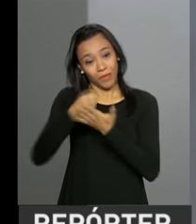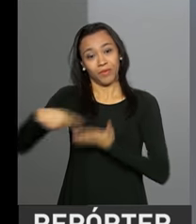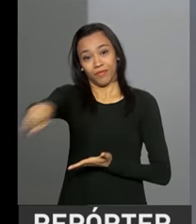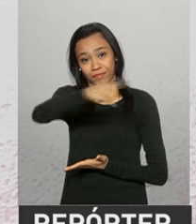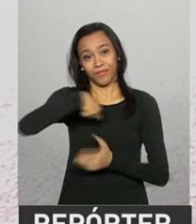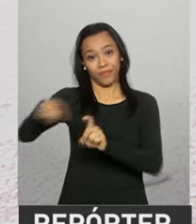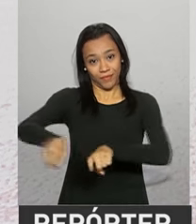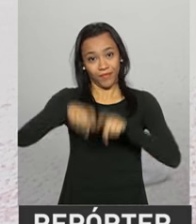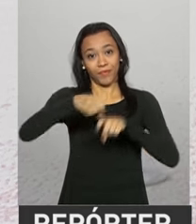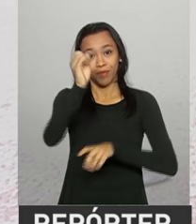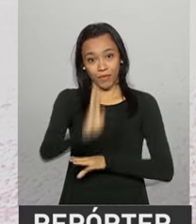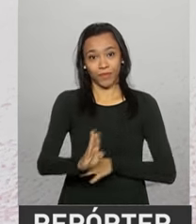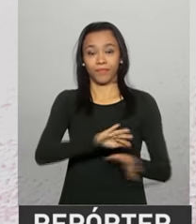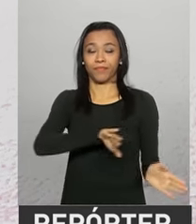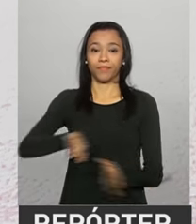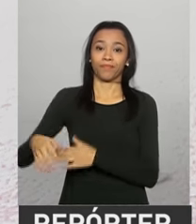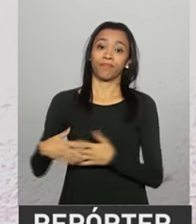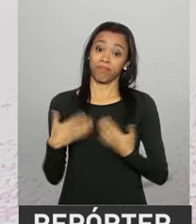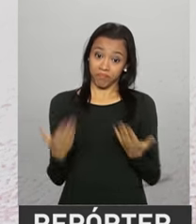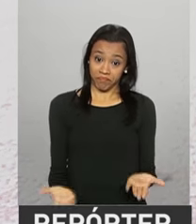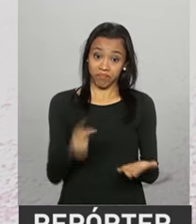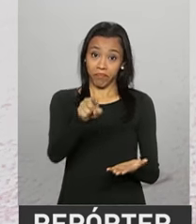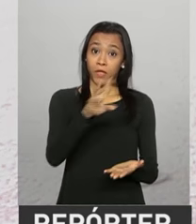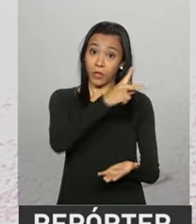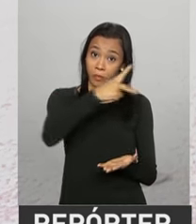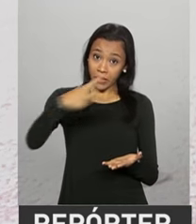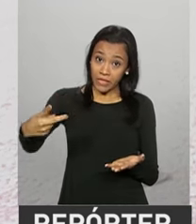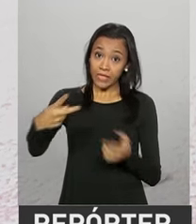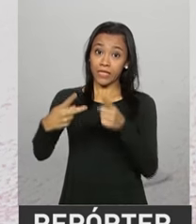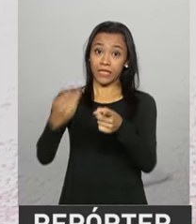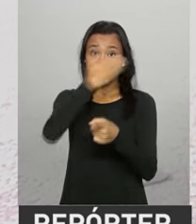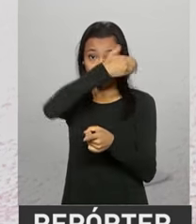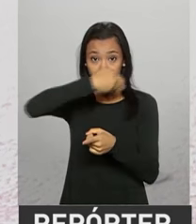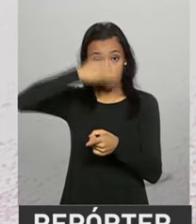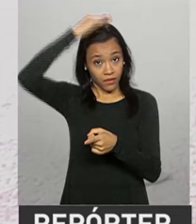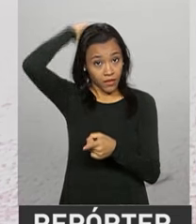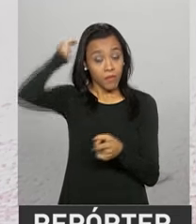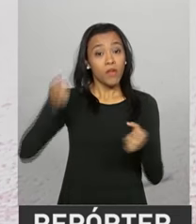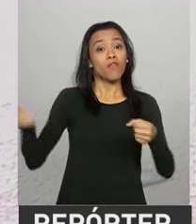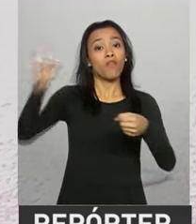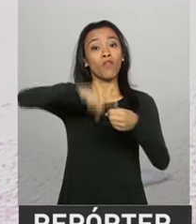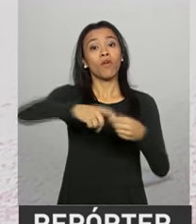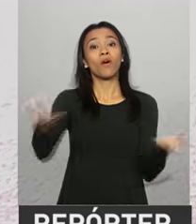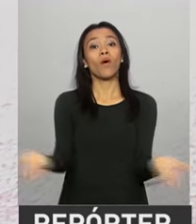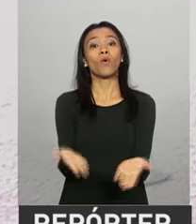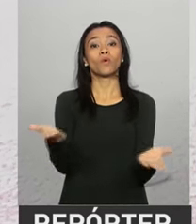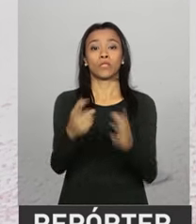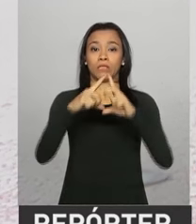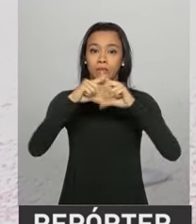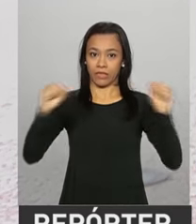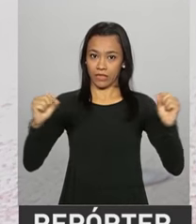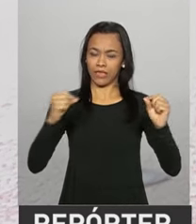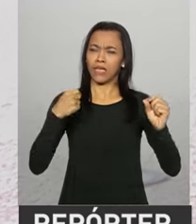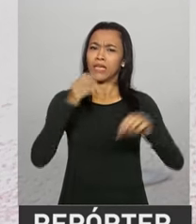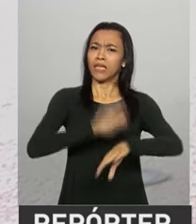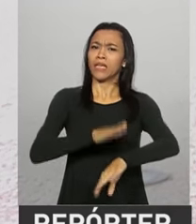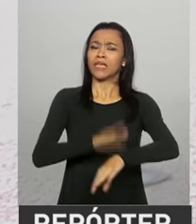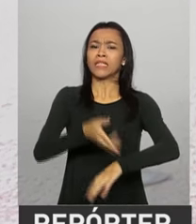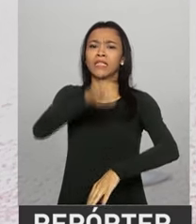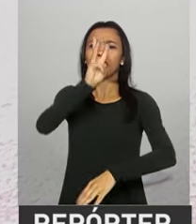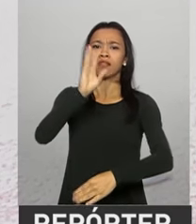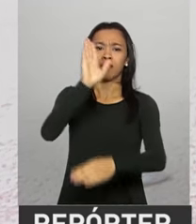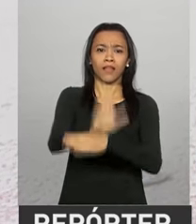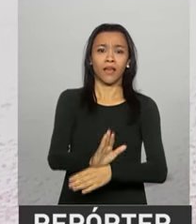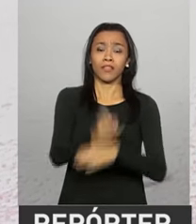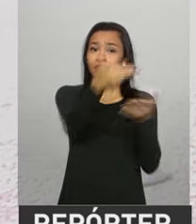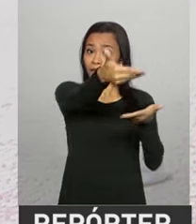brasileira. Pois é, e o presidente em exercício, Michel Temer, retorna ainda hoje para Brasília e recebe às 15 horas o governador